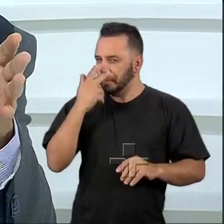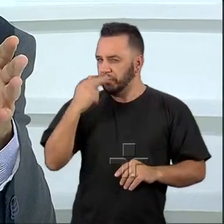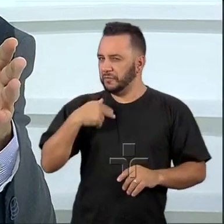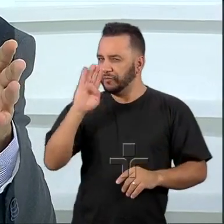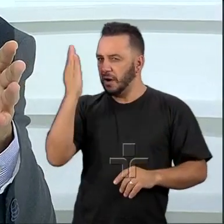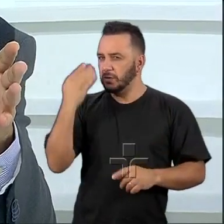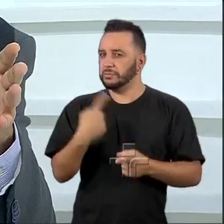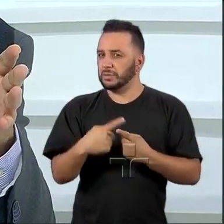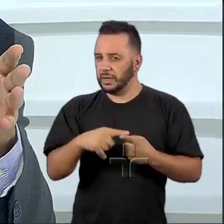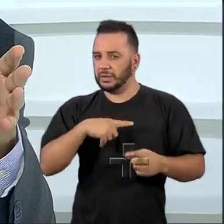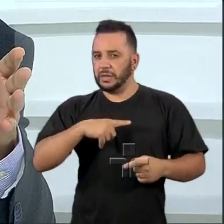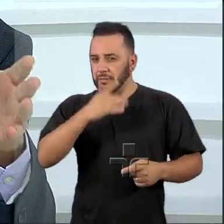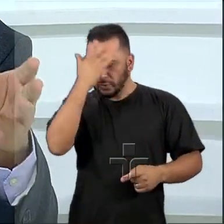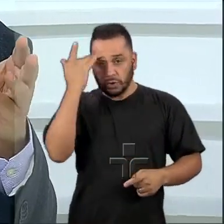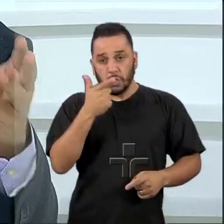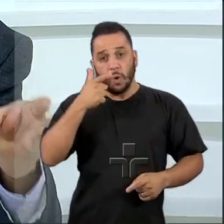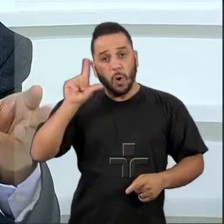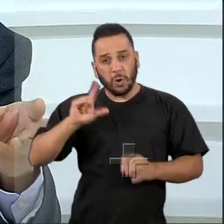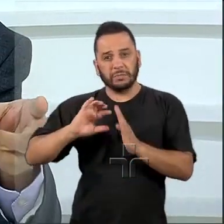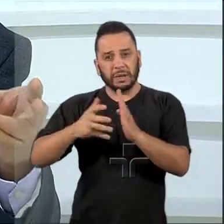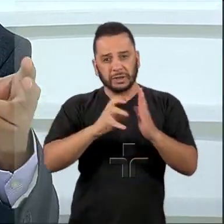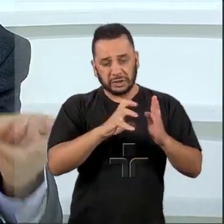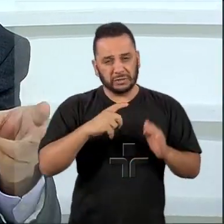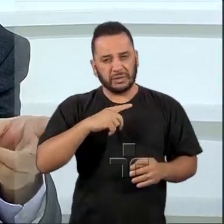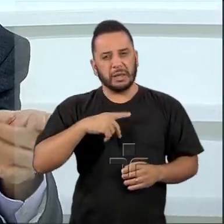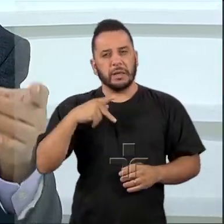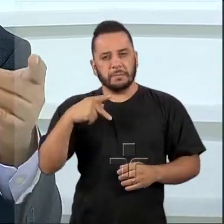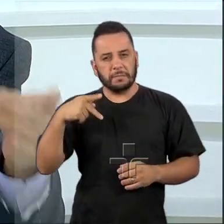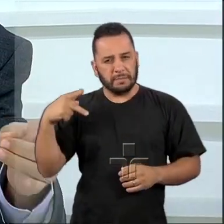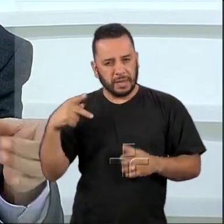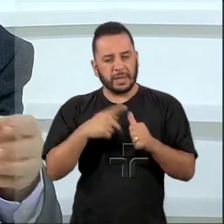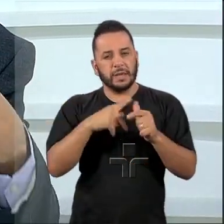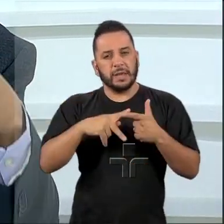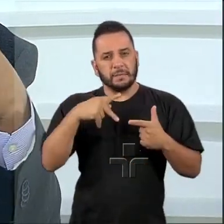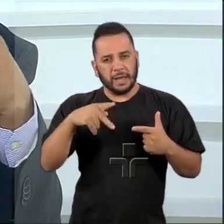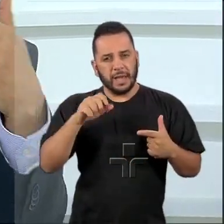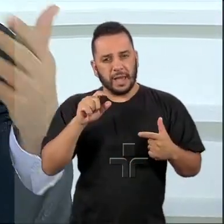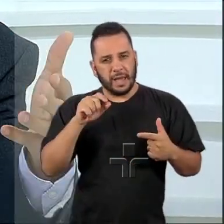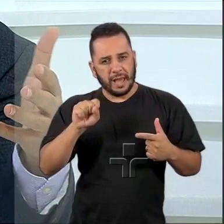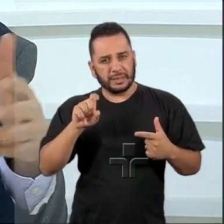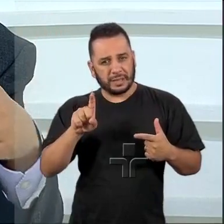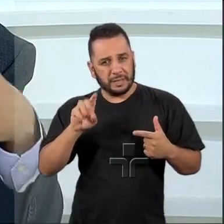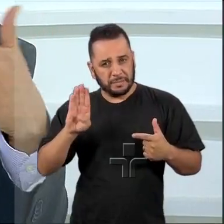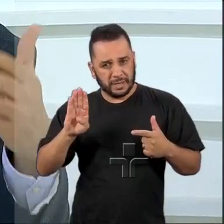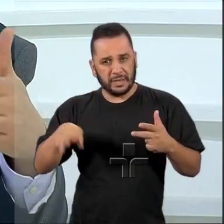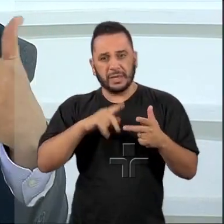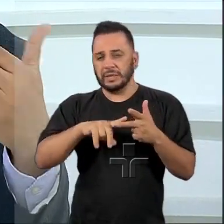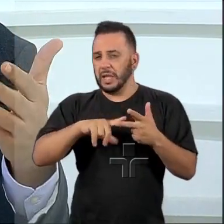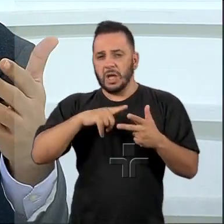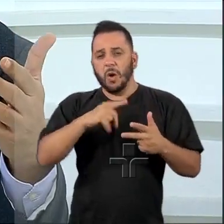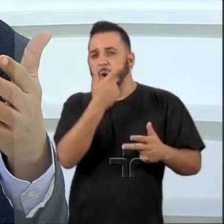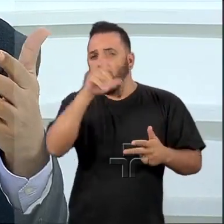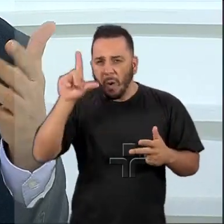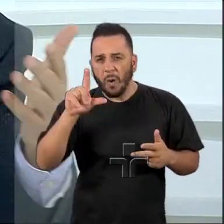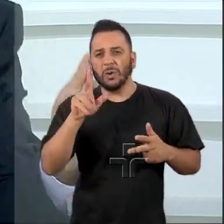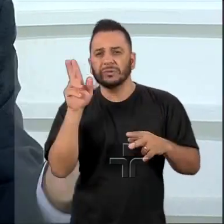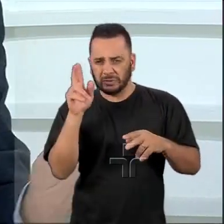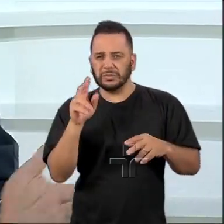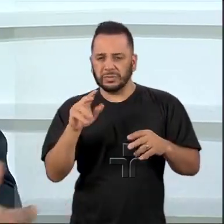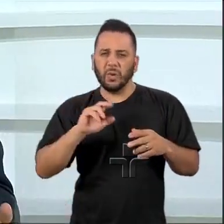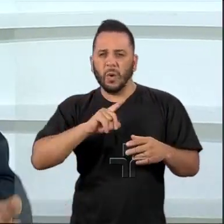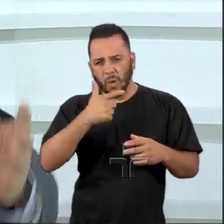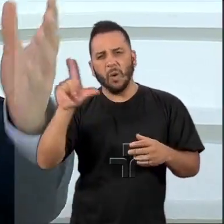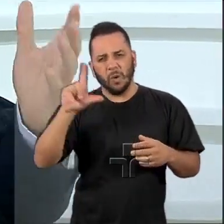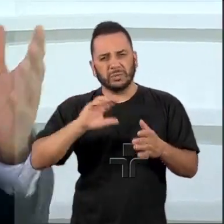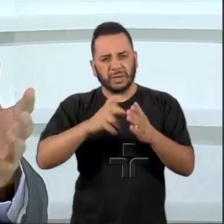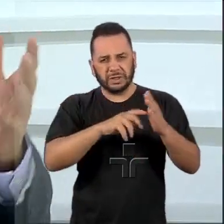muita gente de outros partidos presos. A gente do PP, a gente do PSDB, a gente do PMDB, a gente de diversos políticos mas não com o mesmo importantes.